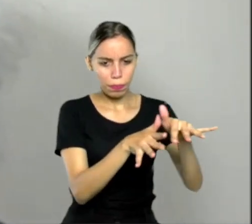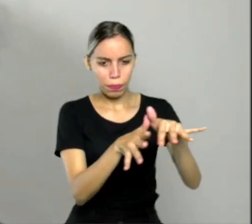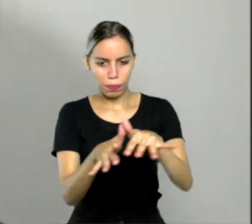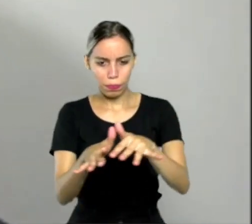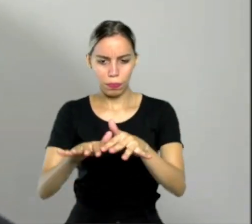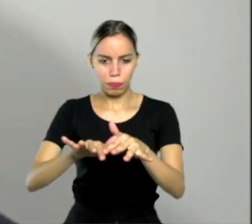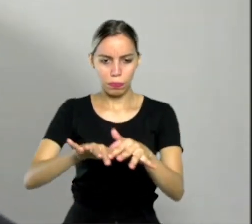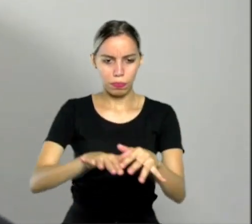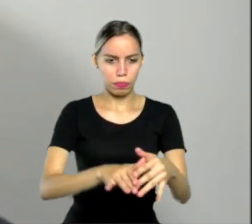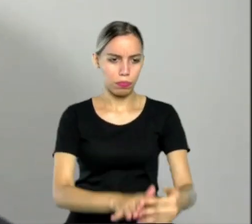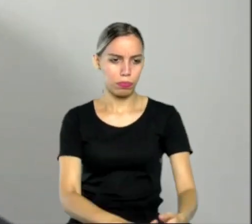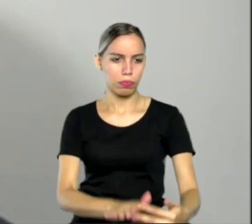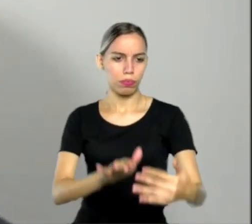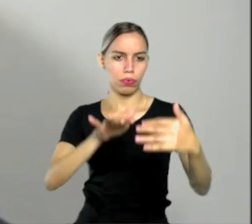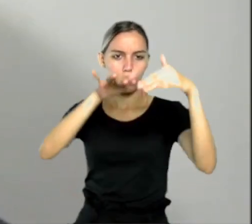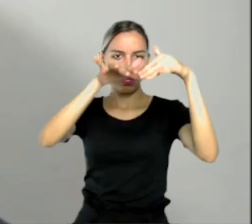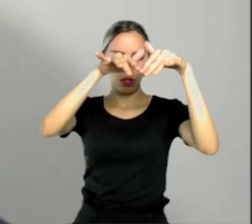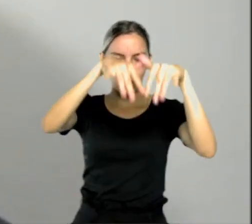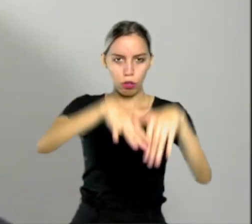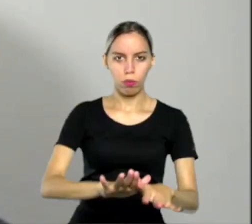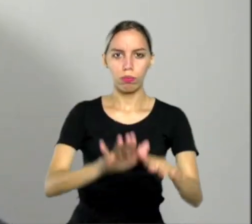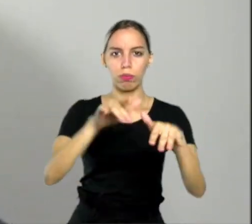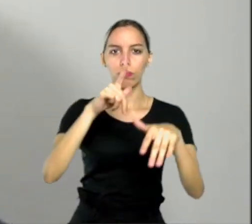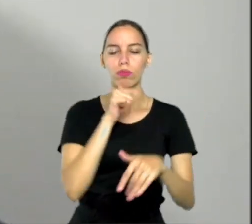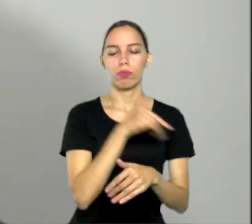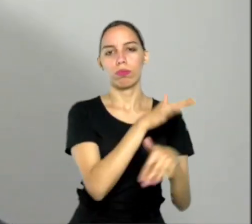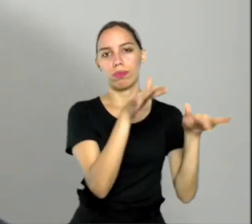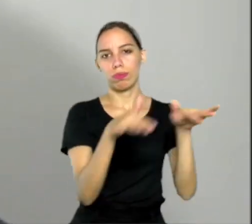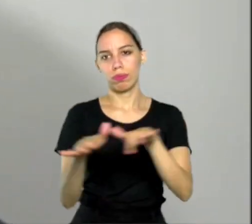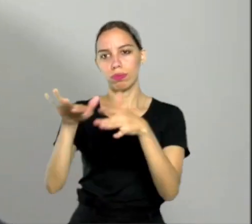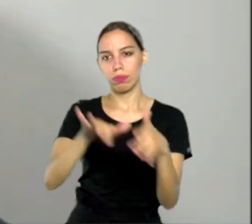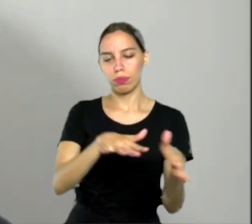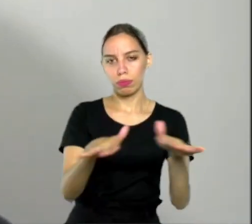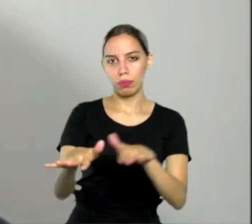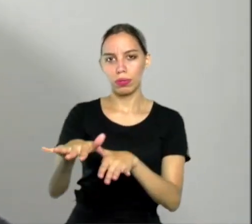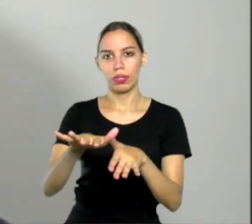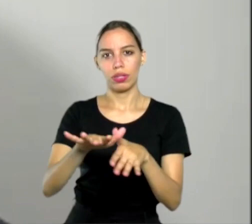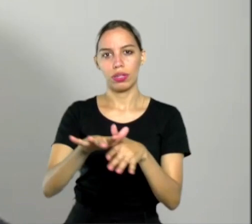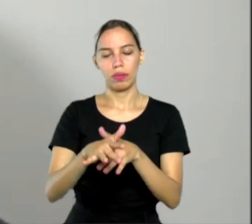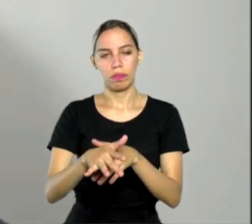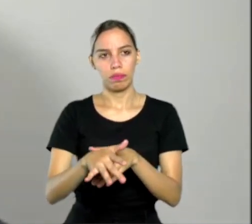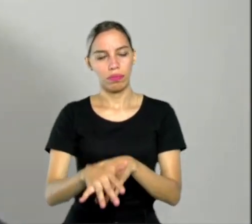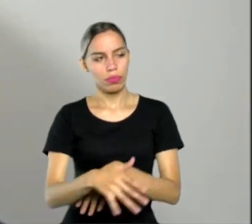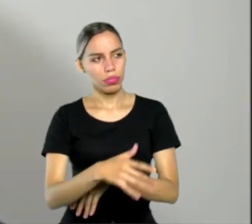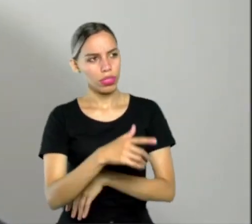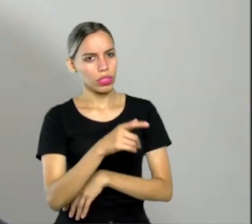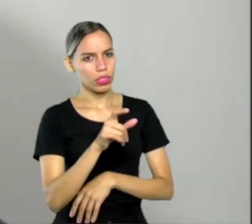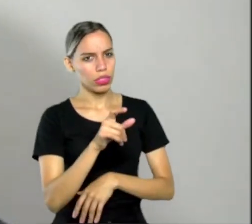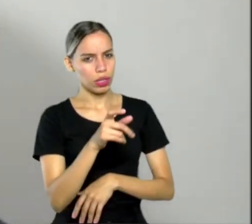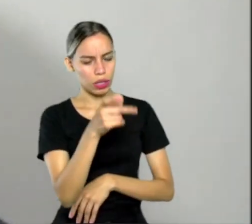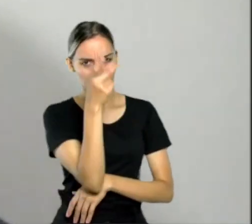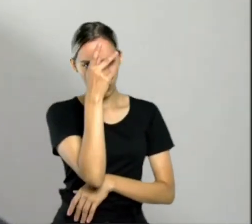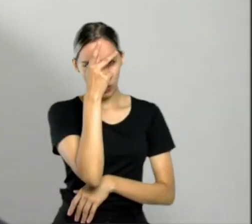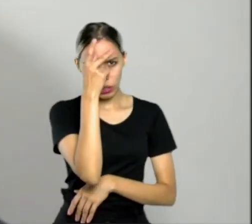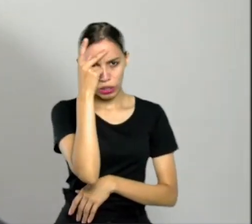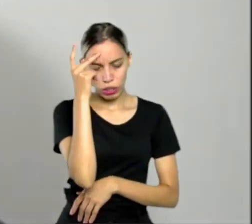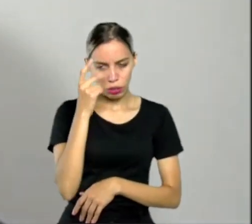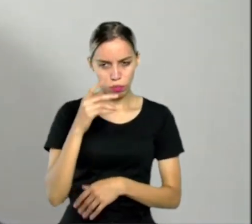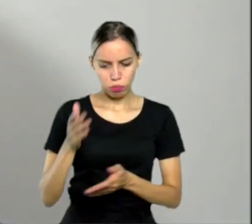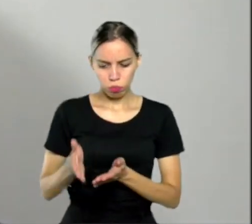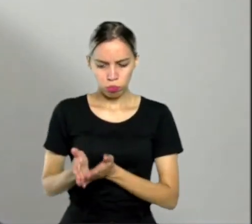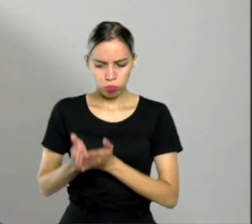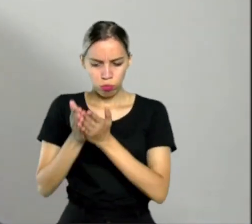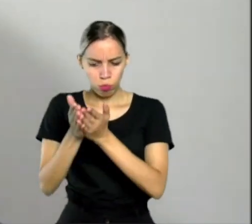mar. Há homens, pensam-se deuses, violam as águas do rio, roubam-lhe